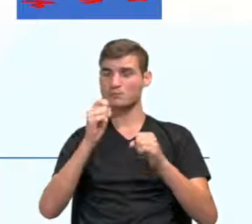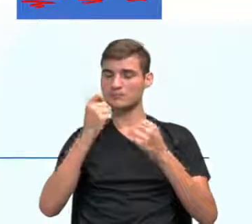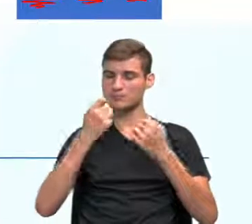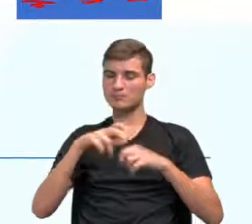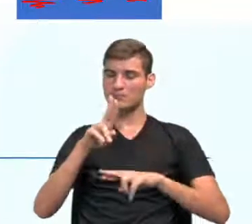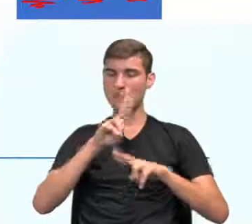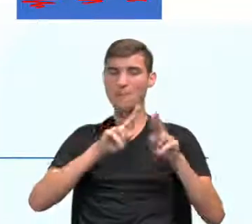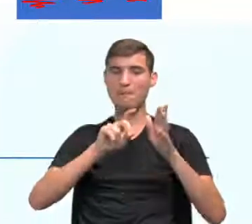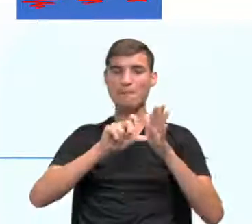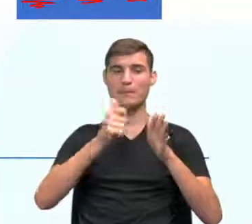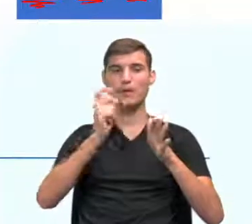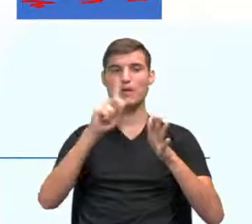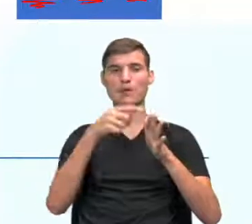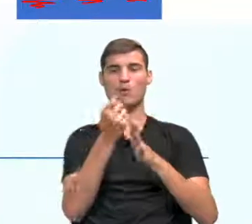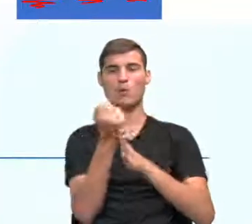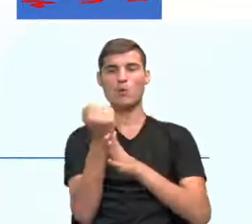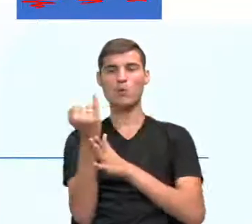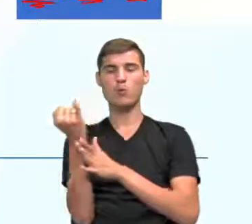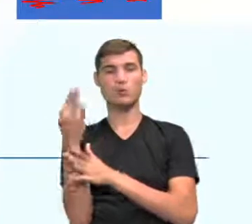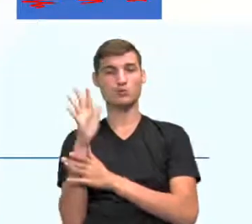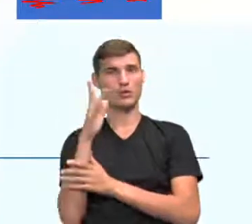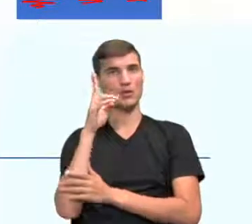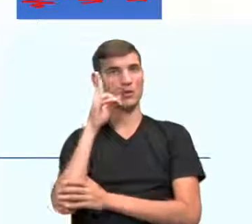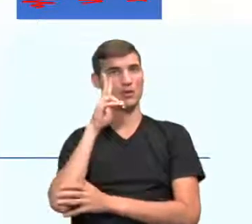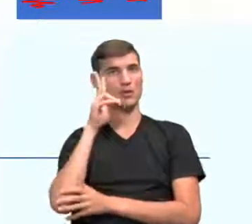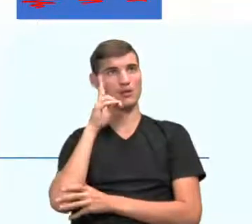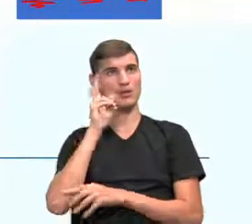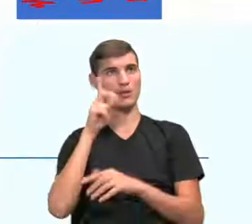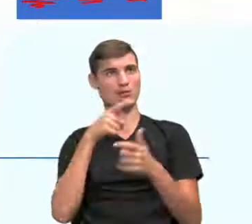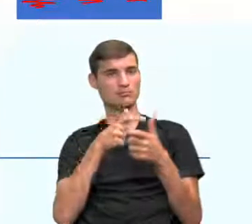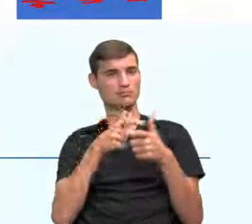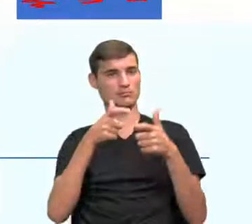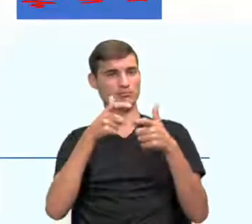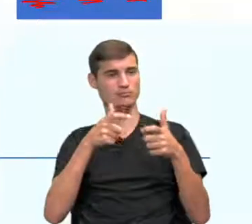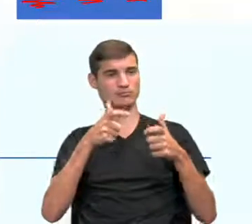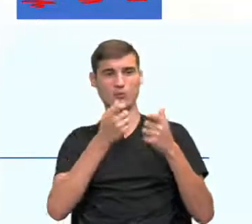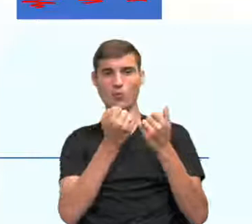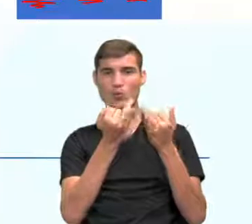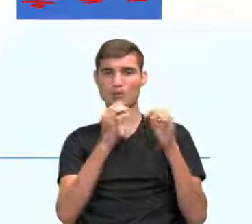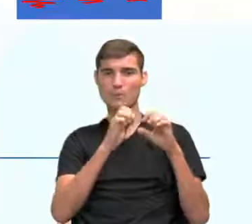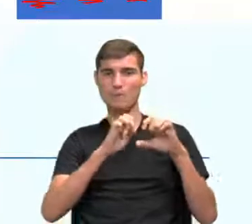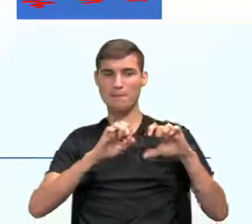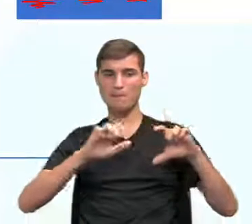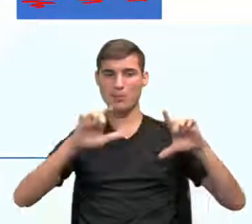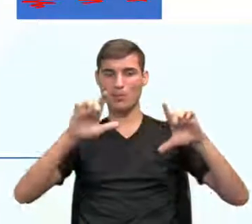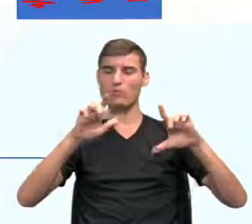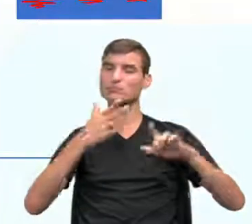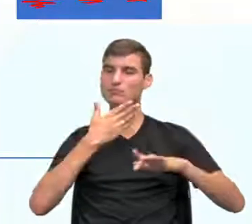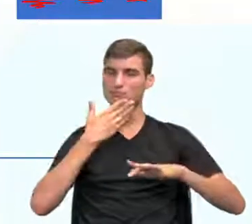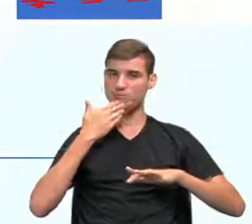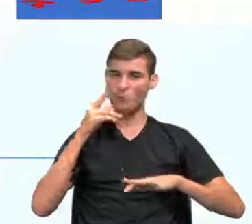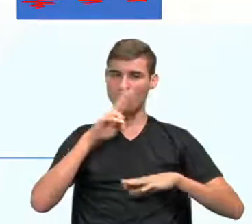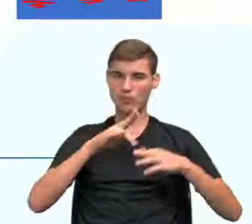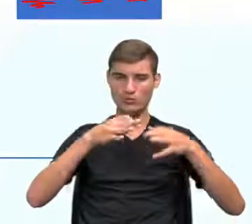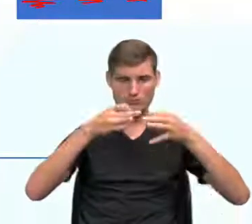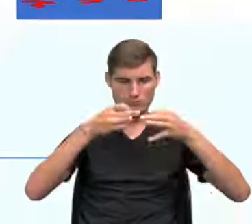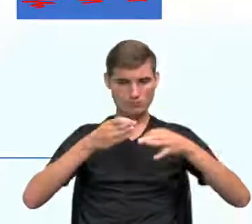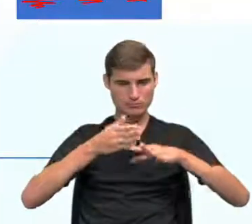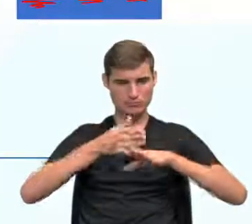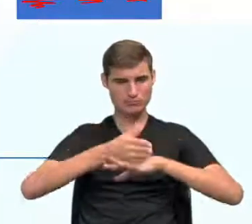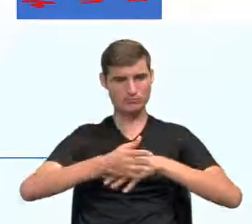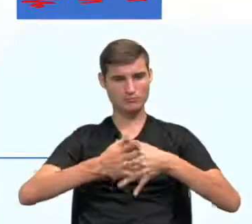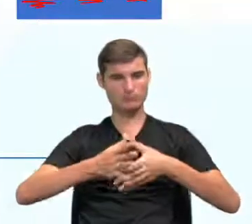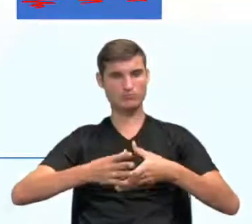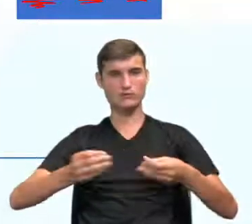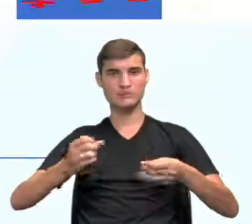que quantizar um sinal, e você já vai lembrar que quanto mais os níveis de quantização, melhor é a precisão, melhor a